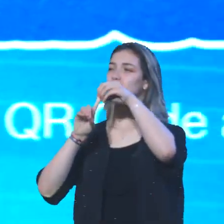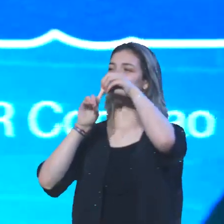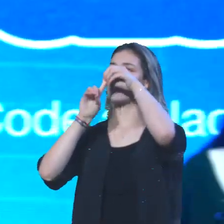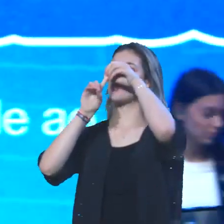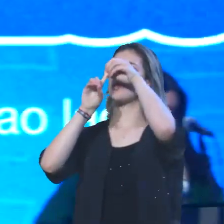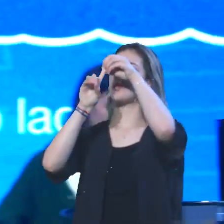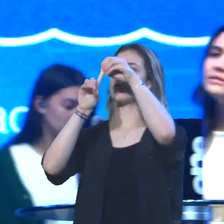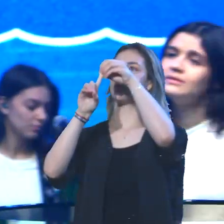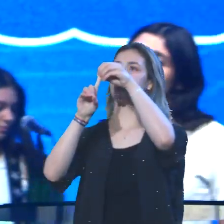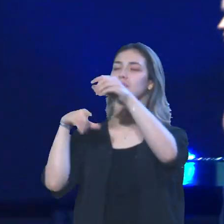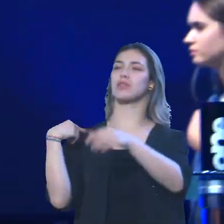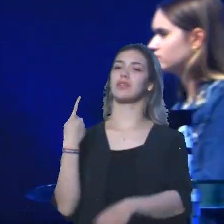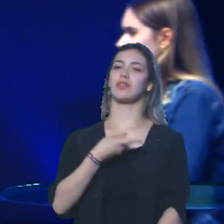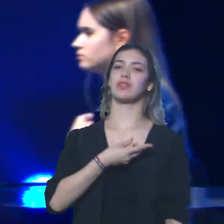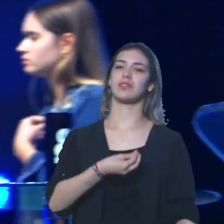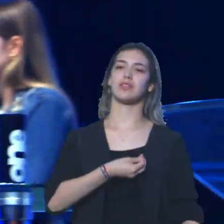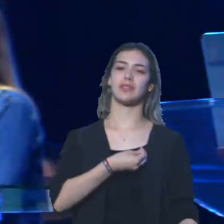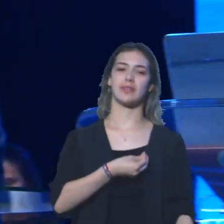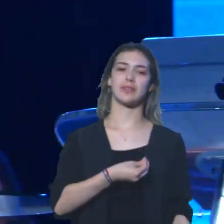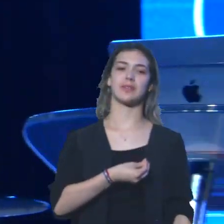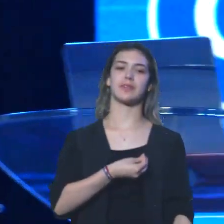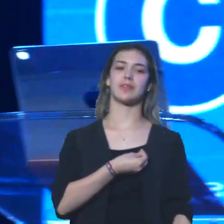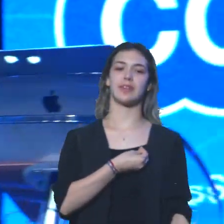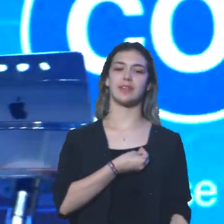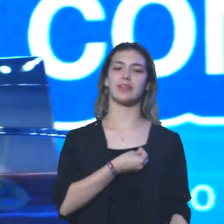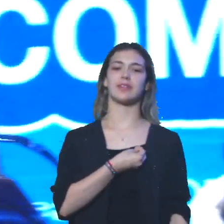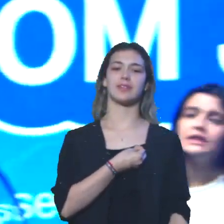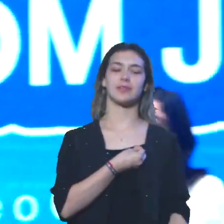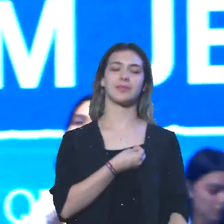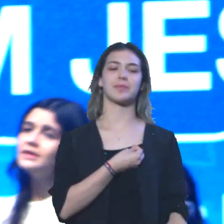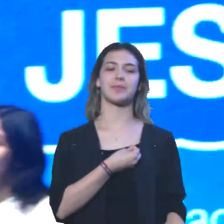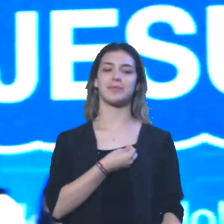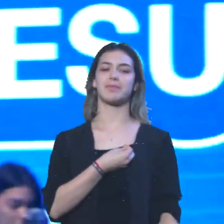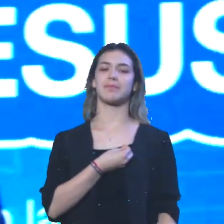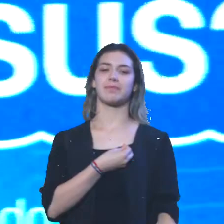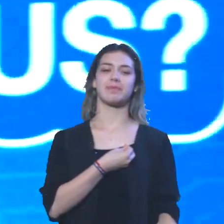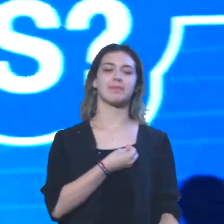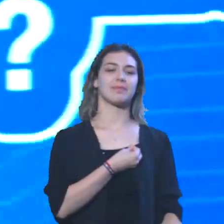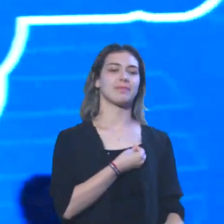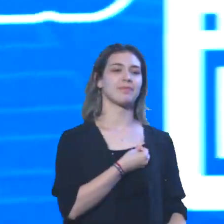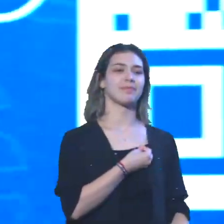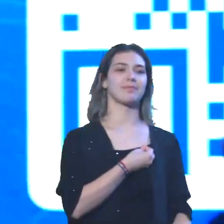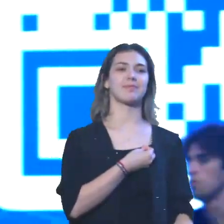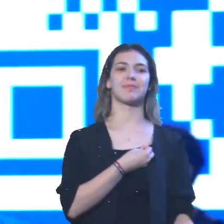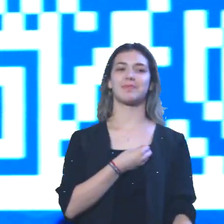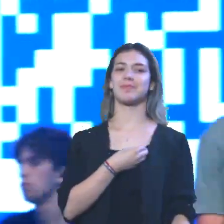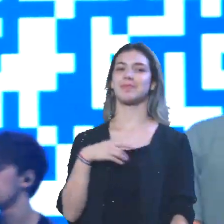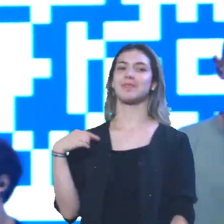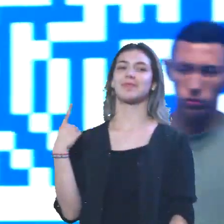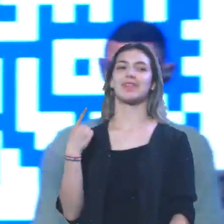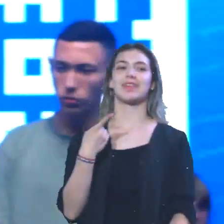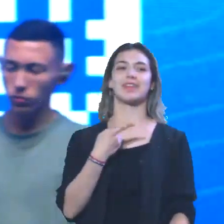vidas. Que a gente não abra mão daquilo que o Senhor tem para nós, Deus.